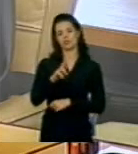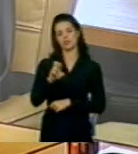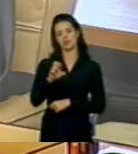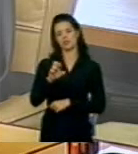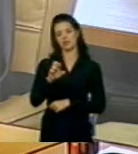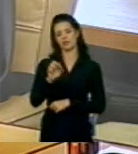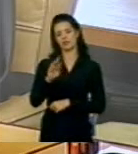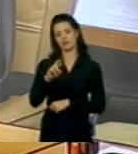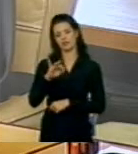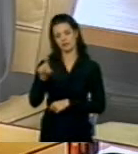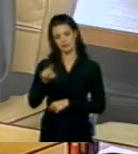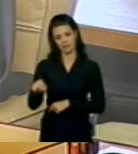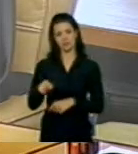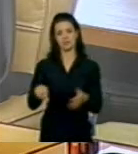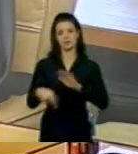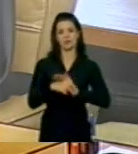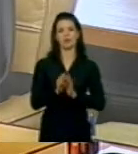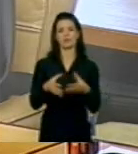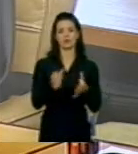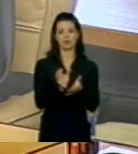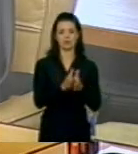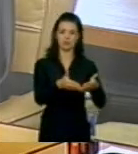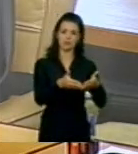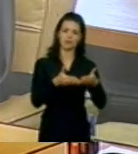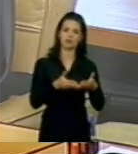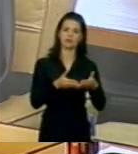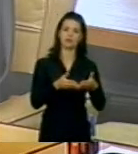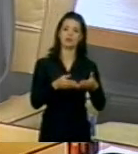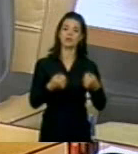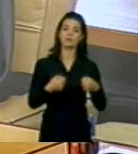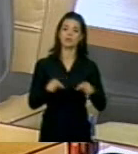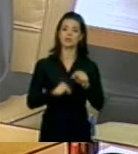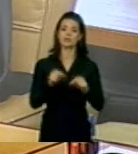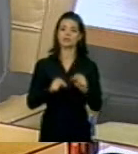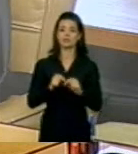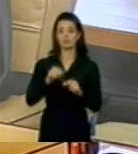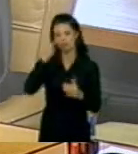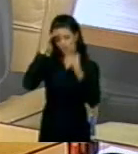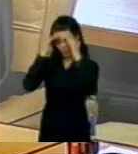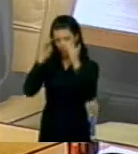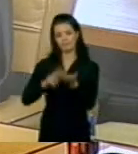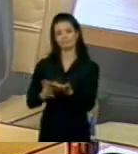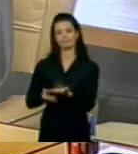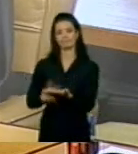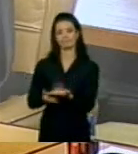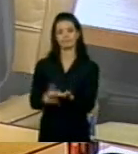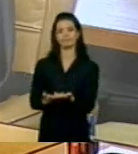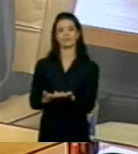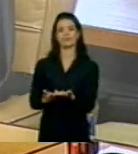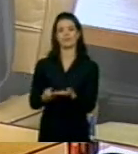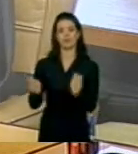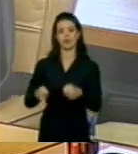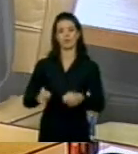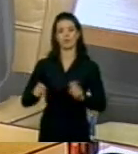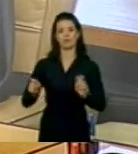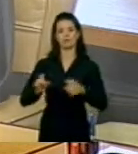pelos requerentes, segundo a qual se deve privilegiar a interpretação que, de modo mais efetivo, garanta a autonomia e a liberdade